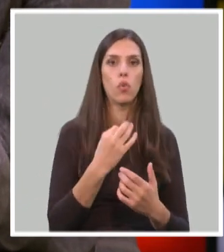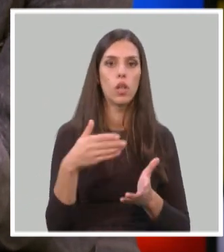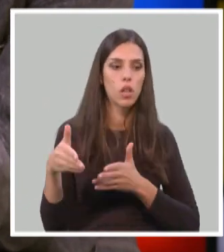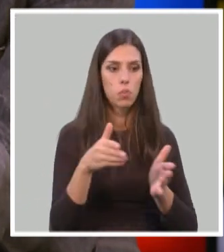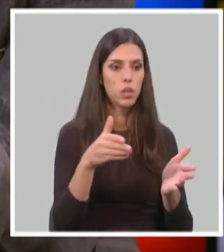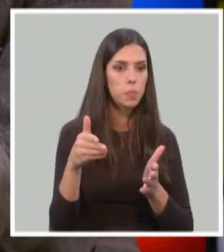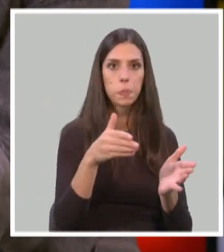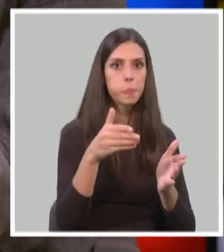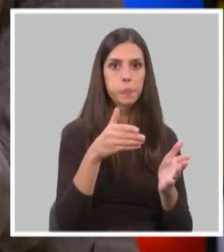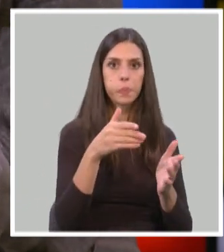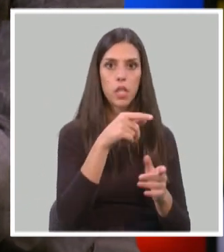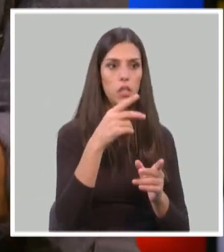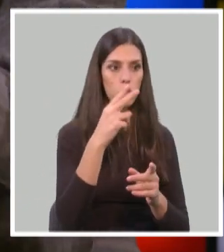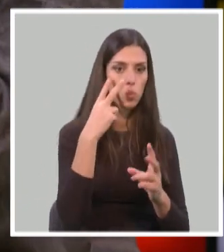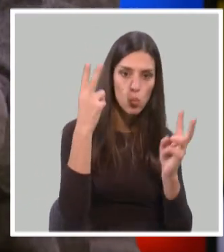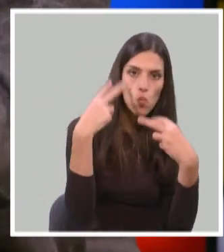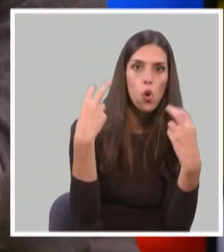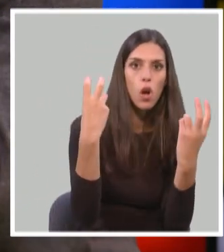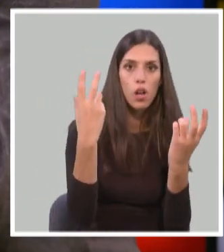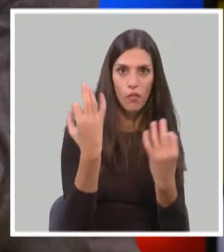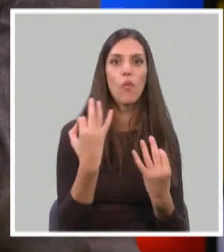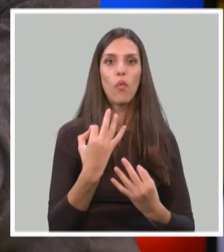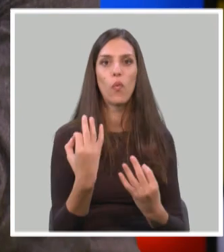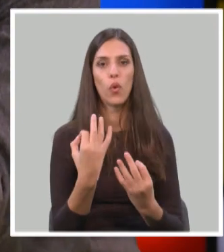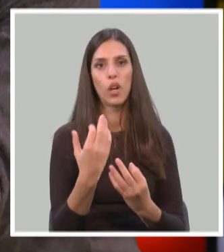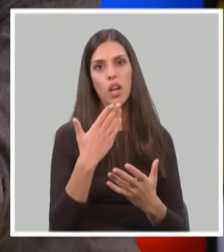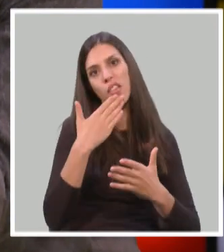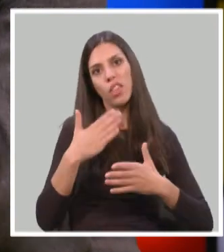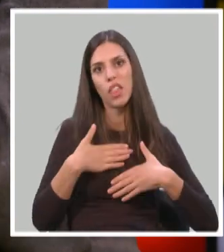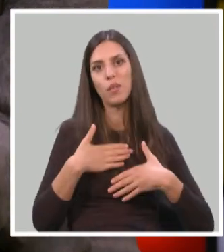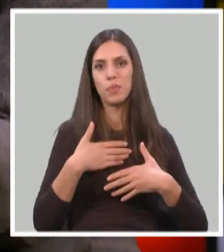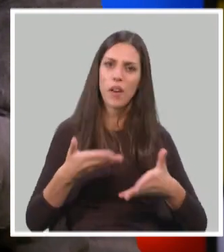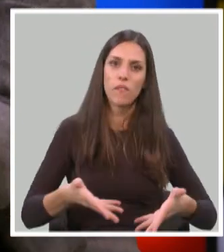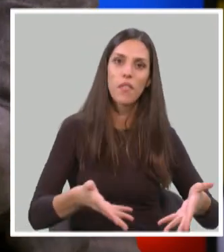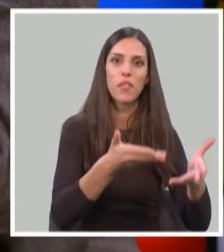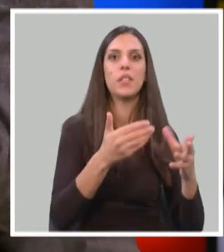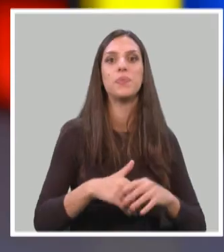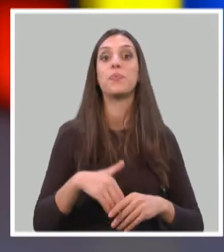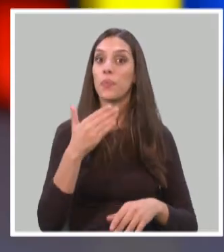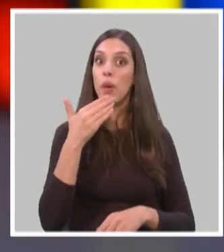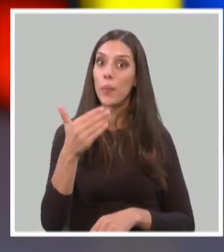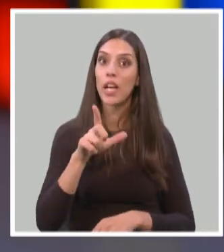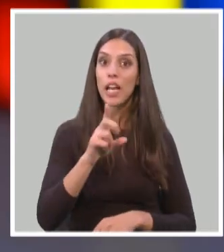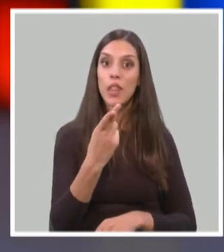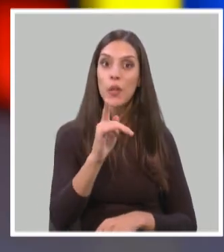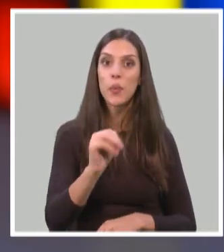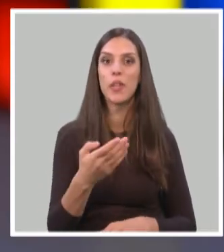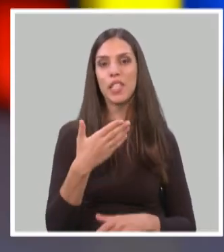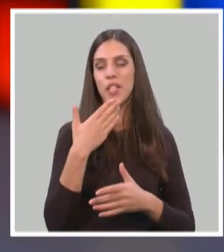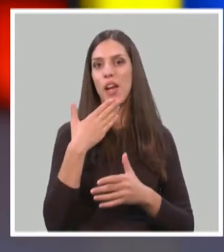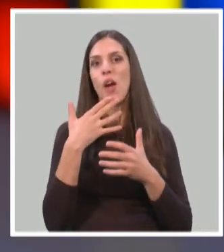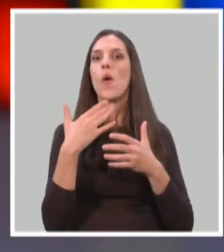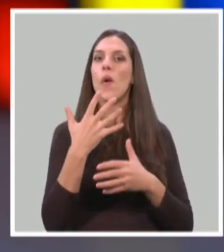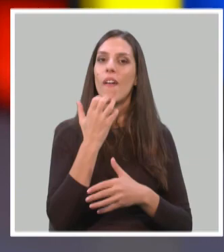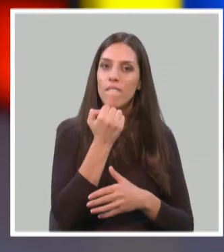completamente insondáveis chegaram até mim e me deram esses empurrões. Muito obrigada, Luís. Foi um